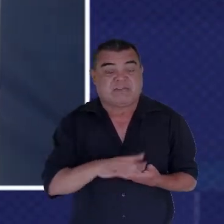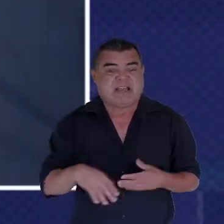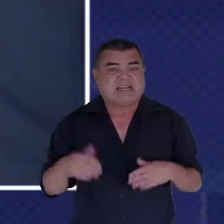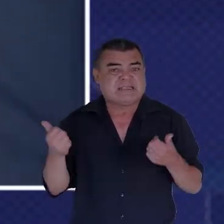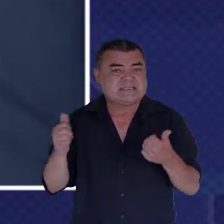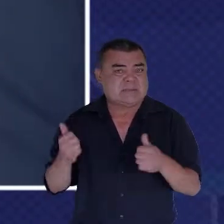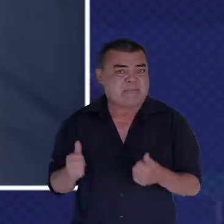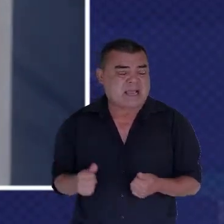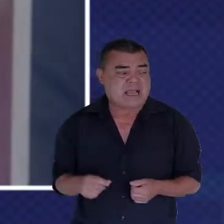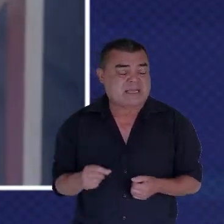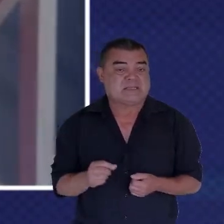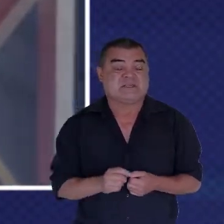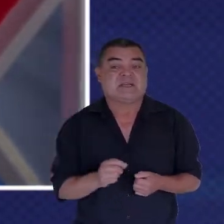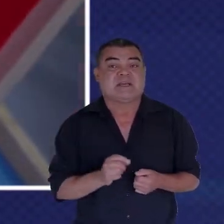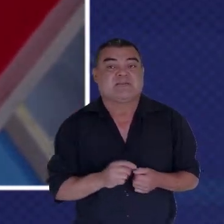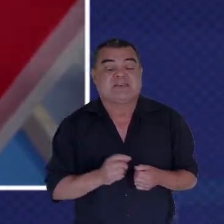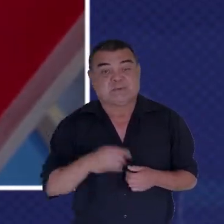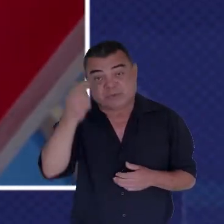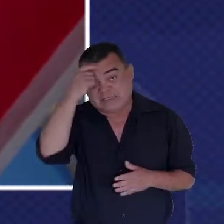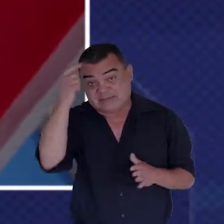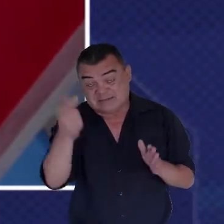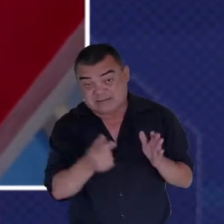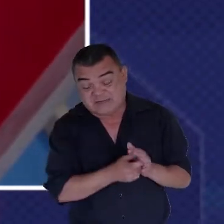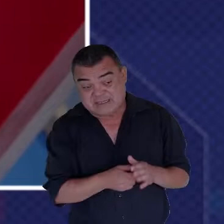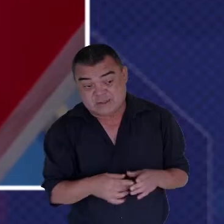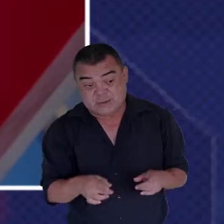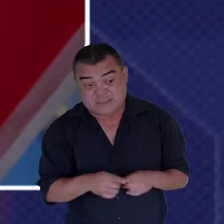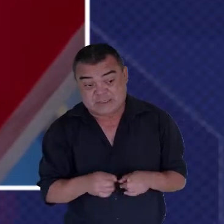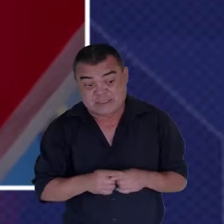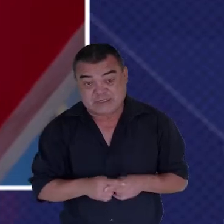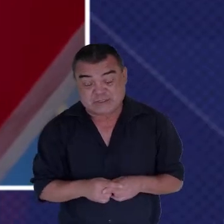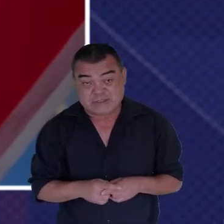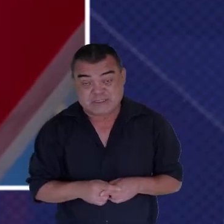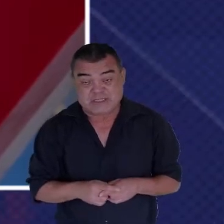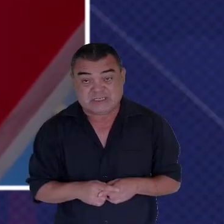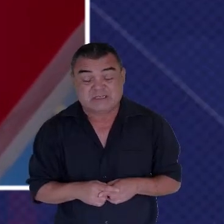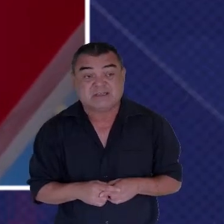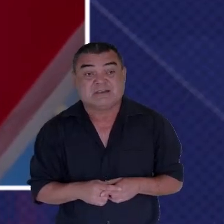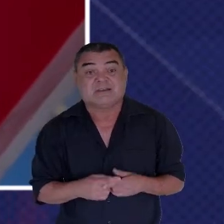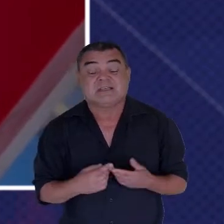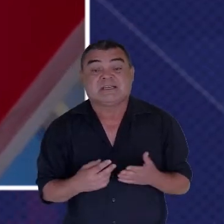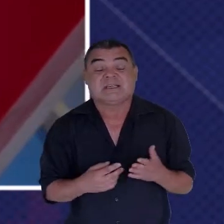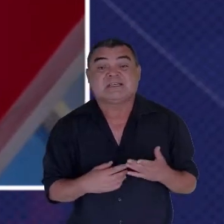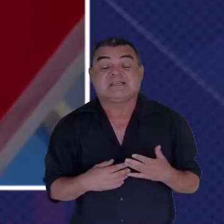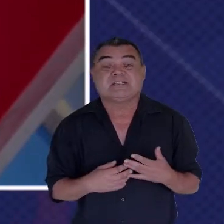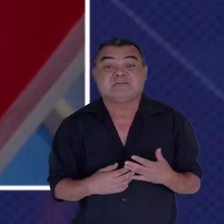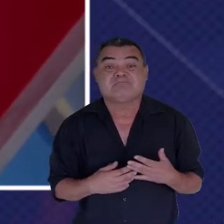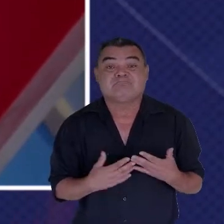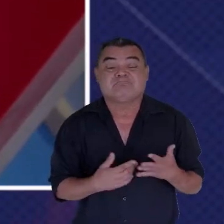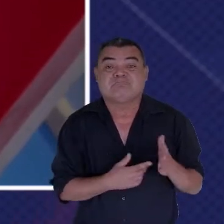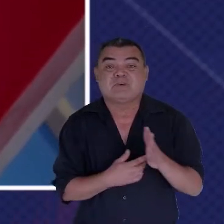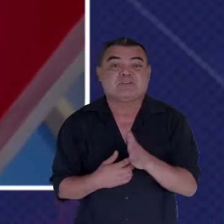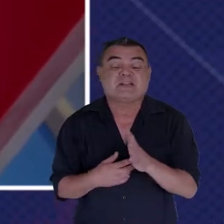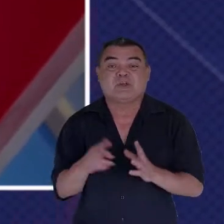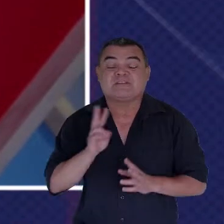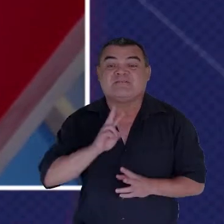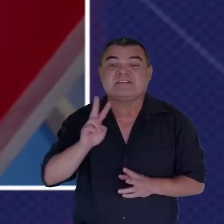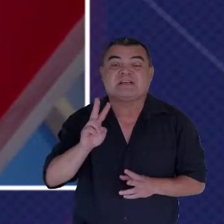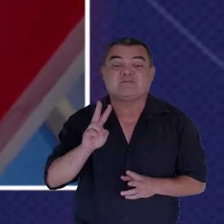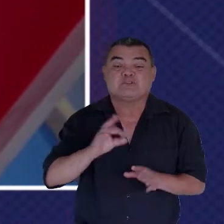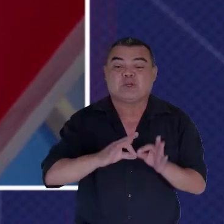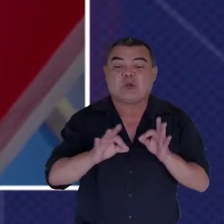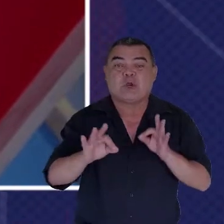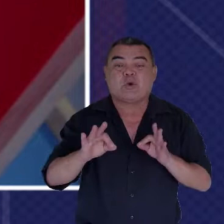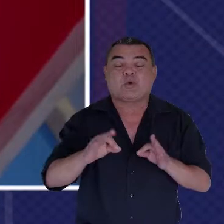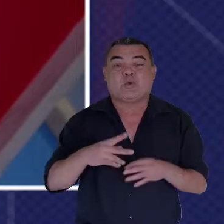imagens feitas por Inteligência Artificial também para a gente ir colorindo e ilustrando a nossa visão de longo